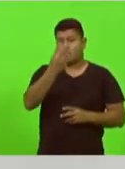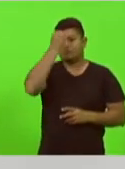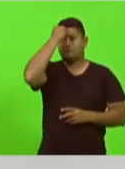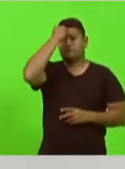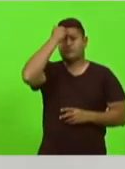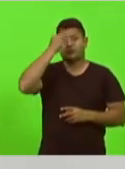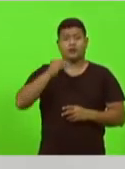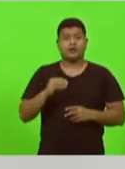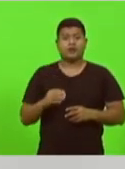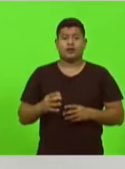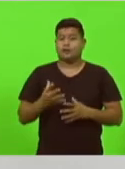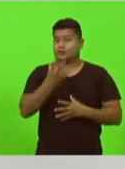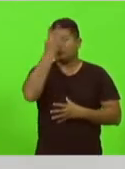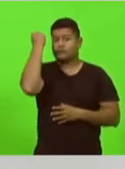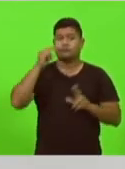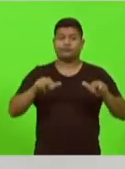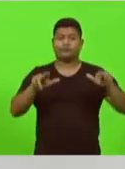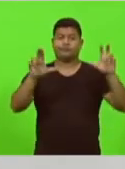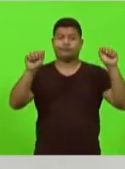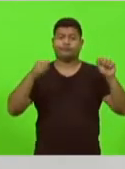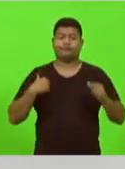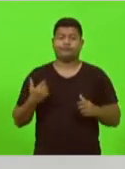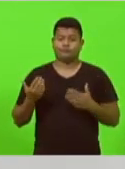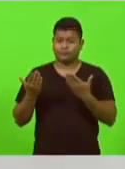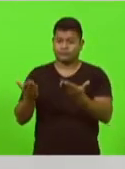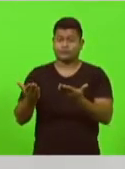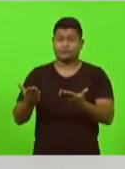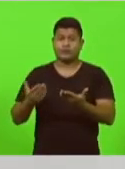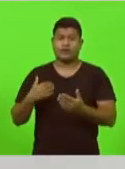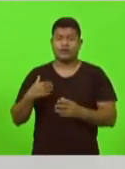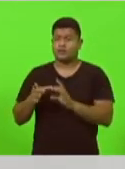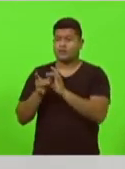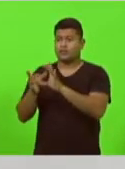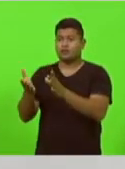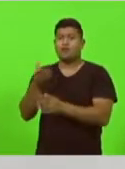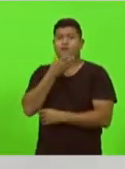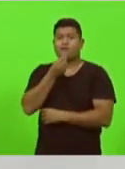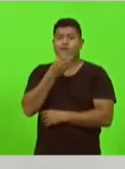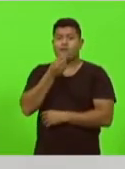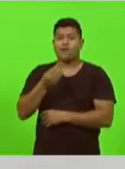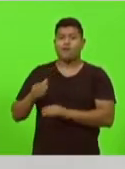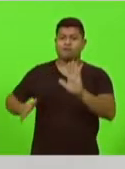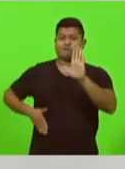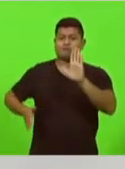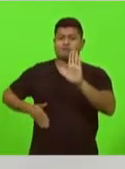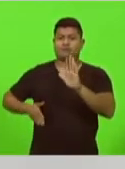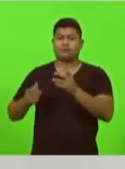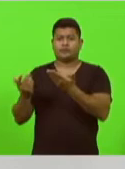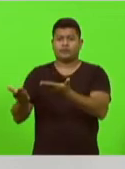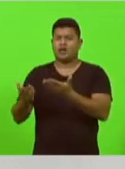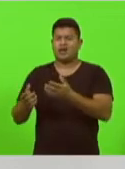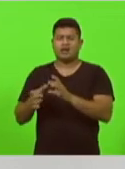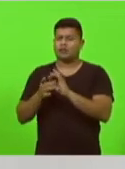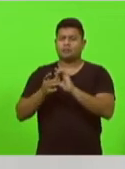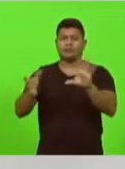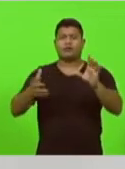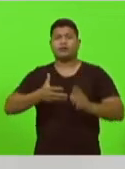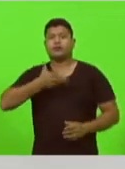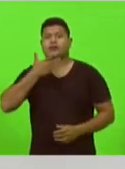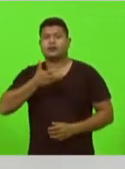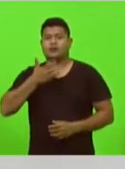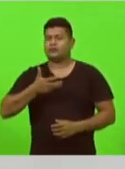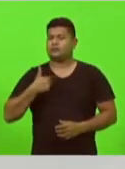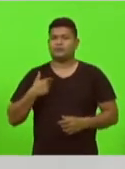dela quando concedeu o indulto de Natal para esse criminoso que deveria estar atrás das grades cumprindo sua